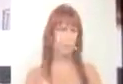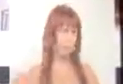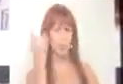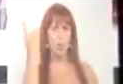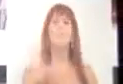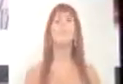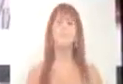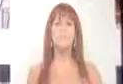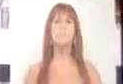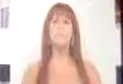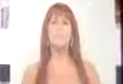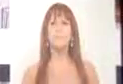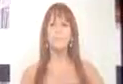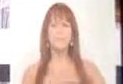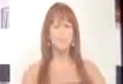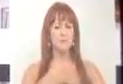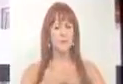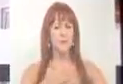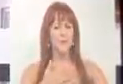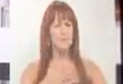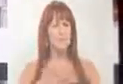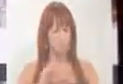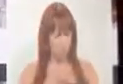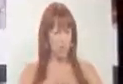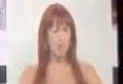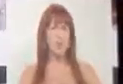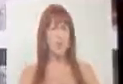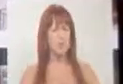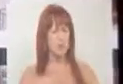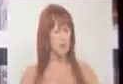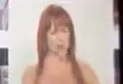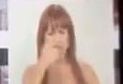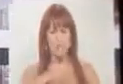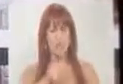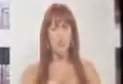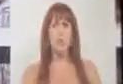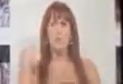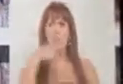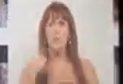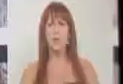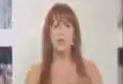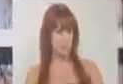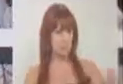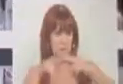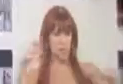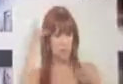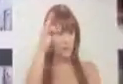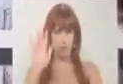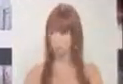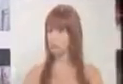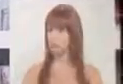participada, e aquilo que me preocupa é que se continua a passar aos portugueses uma imagem dos autarcas de freguesia, que aliás já foi aqui